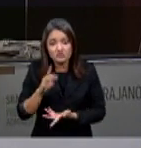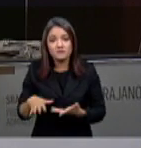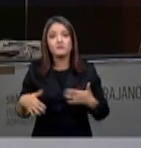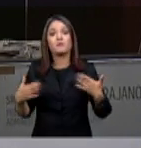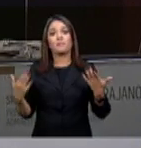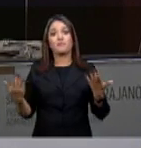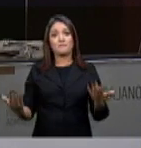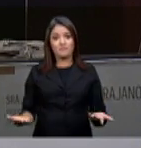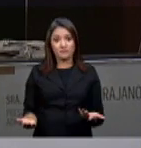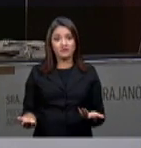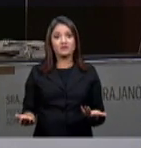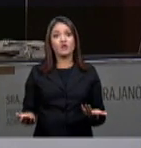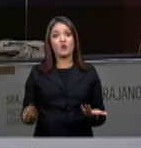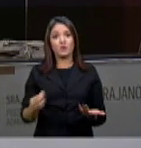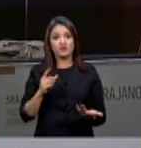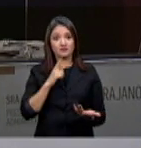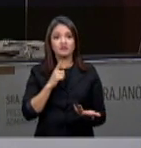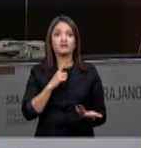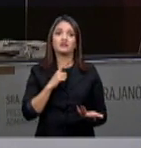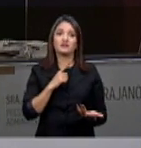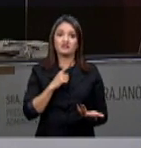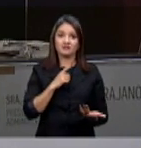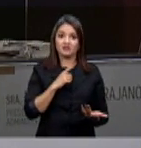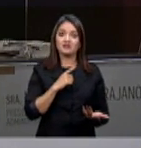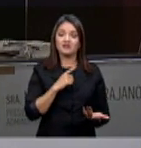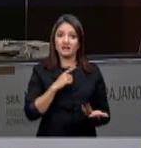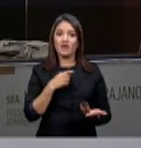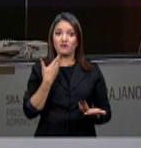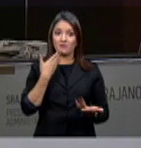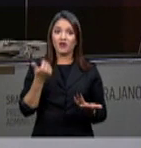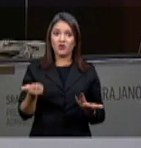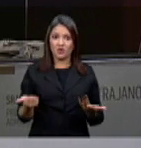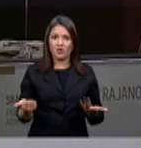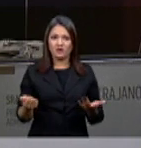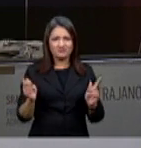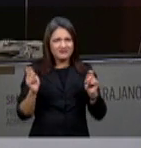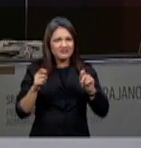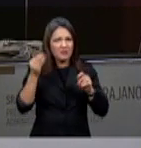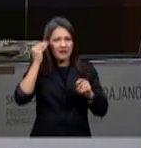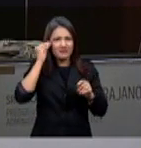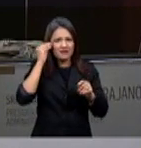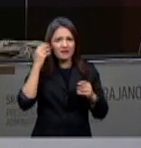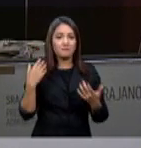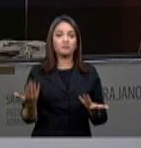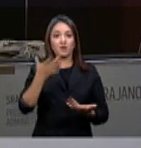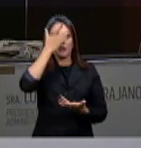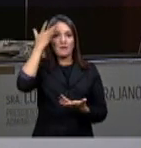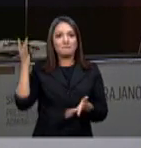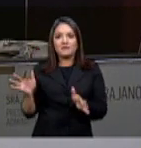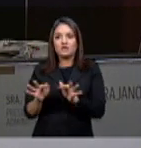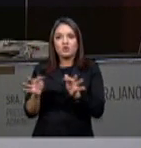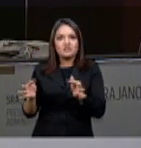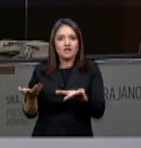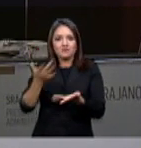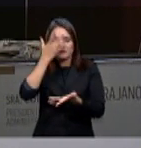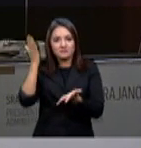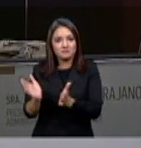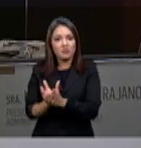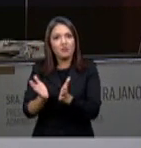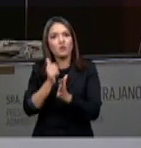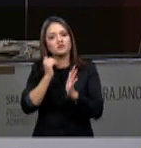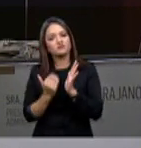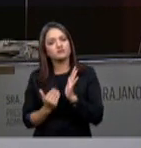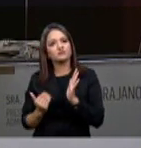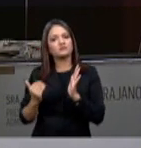aumentam muito o nosso nível mais simples entre a gente vocês estão me acompanhando assim então as pessoas mais simples aumentar o nível